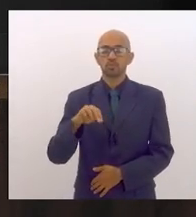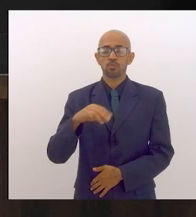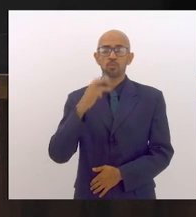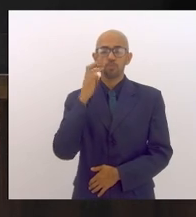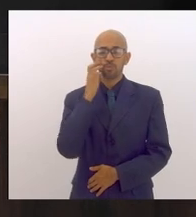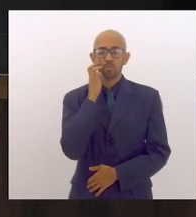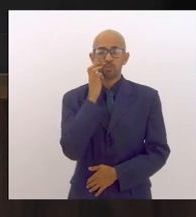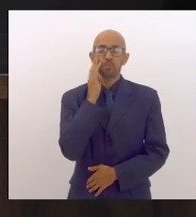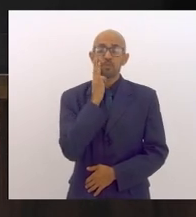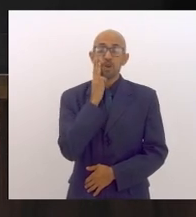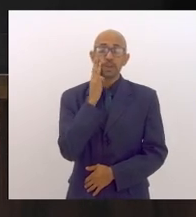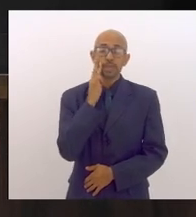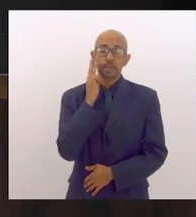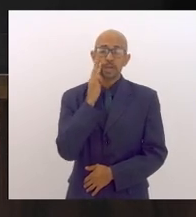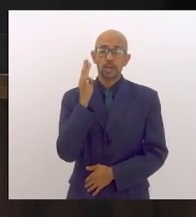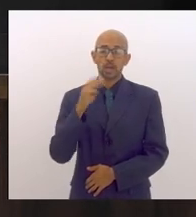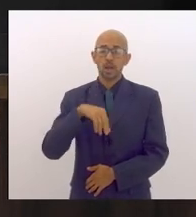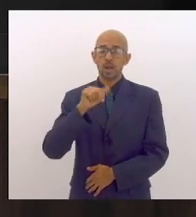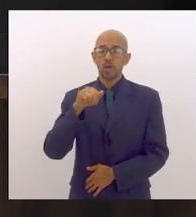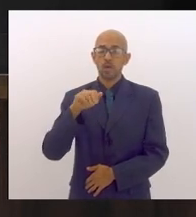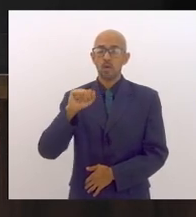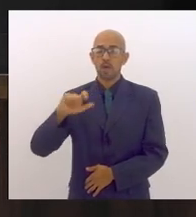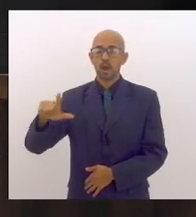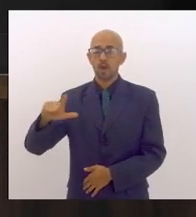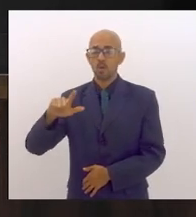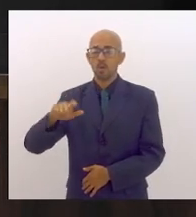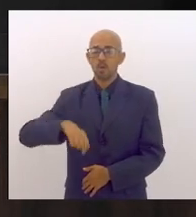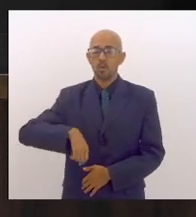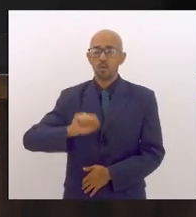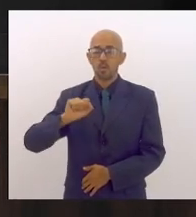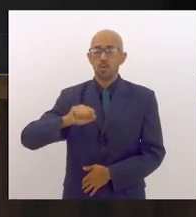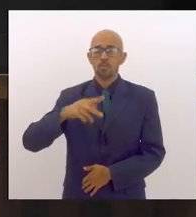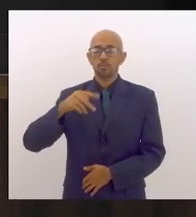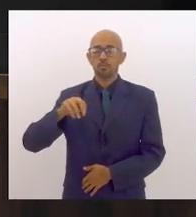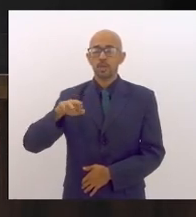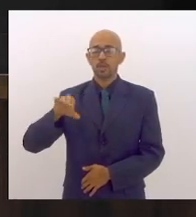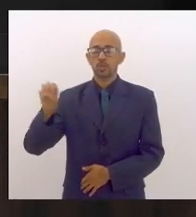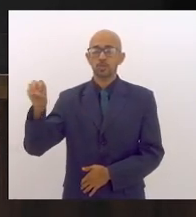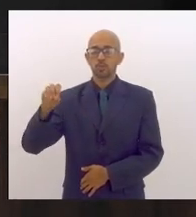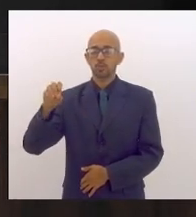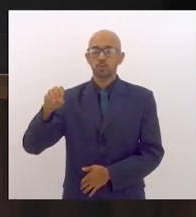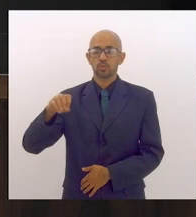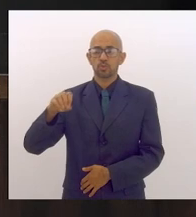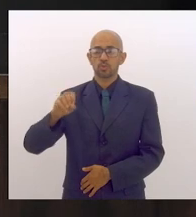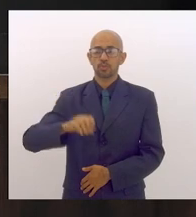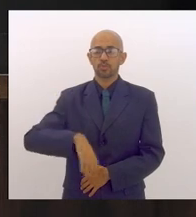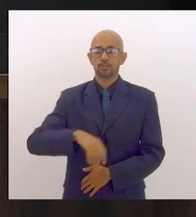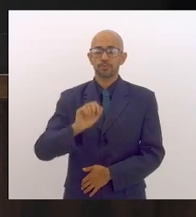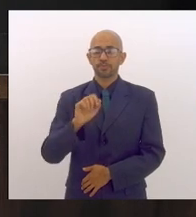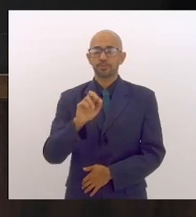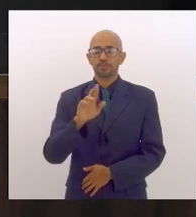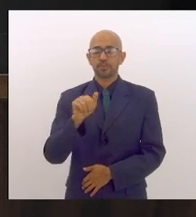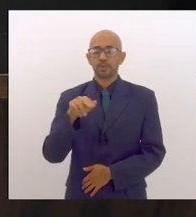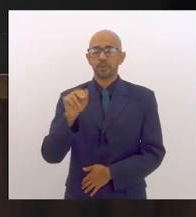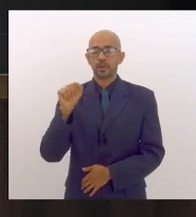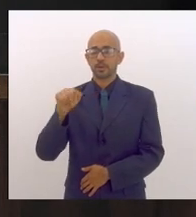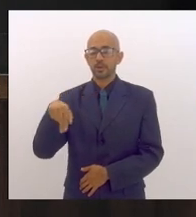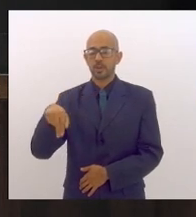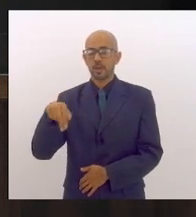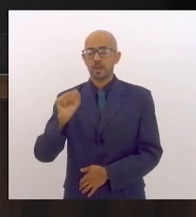Francisco, deputado Noel de Carvalho, deputado Pedro Ricardo, deputado Renan